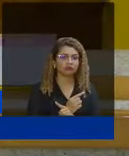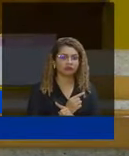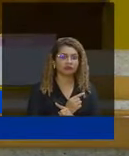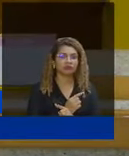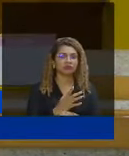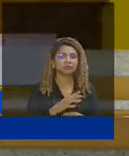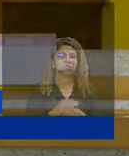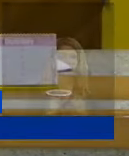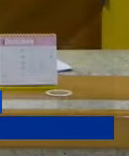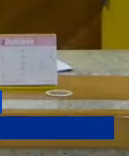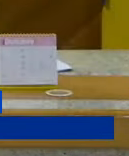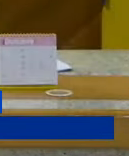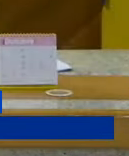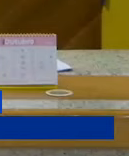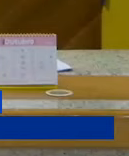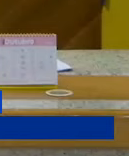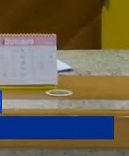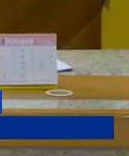omissão